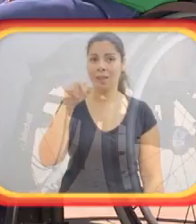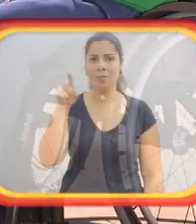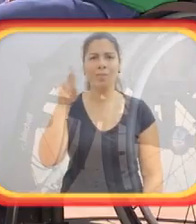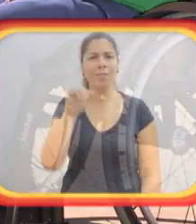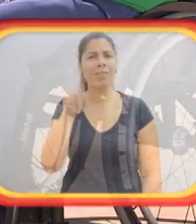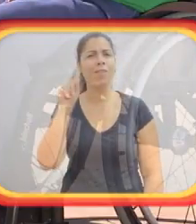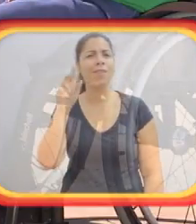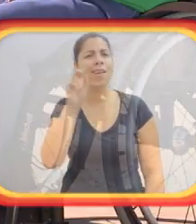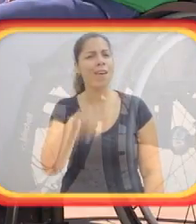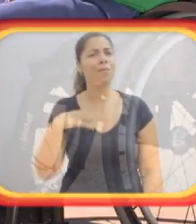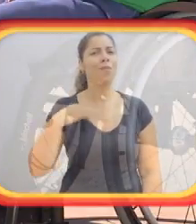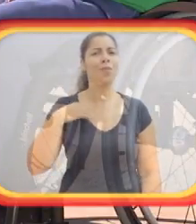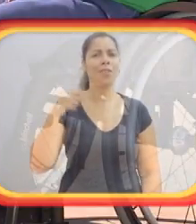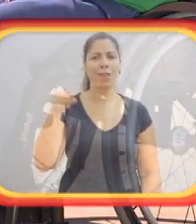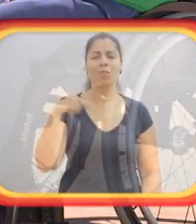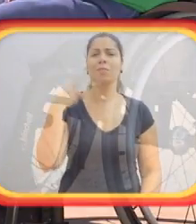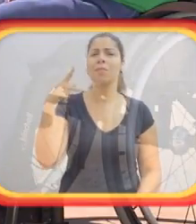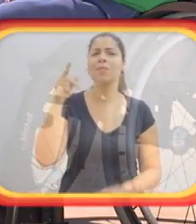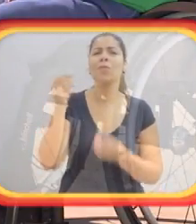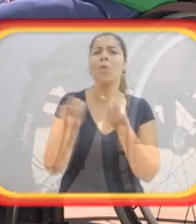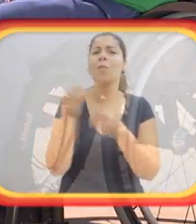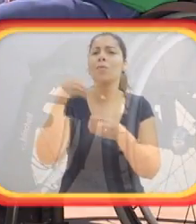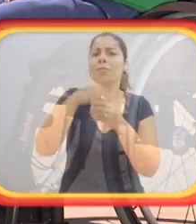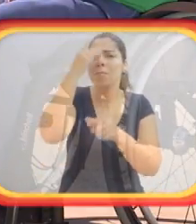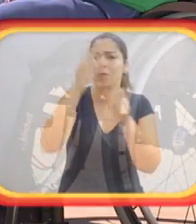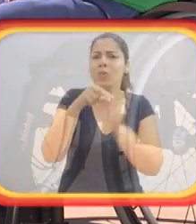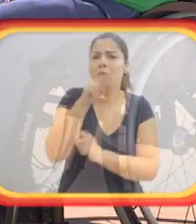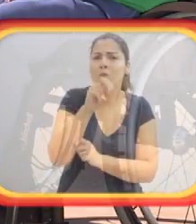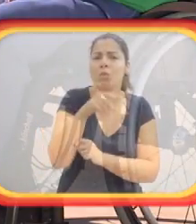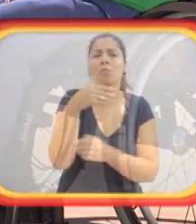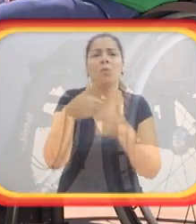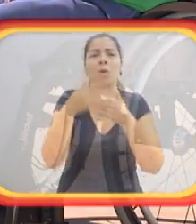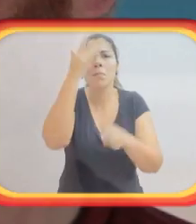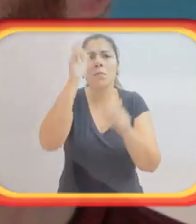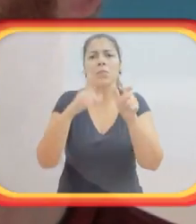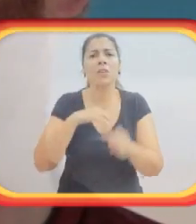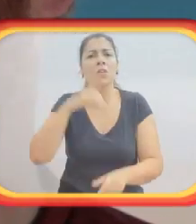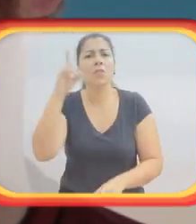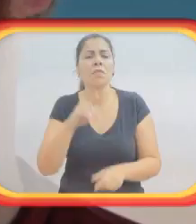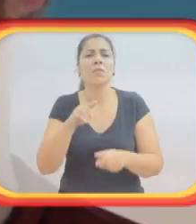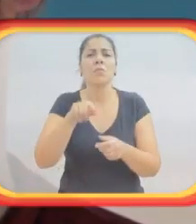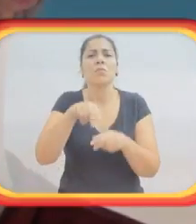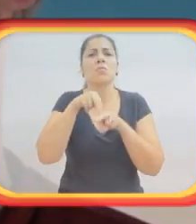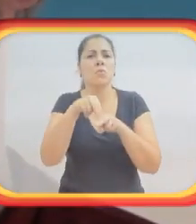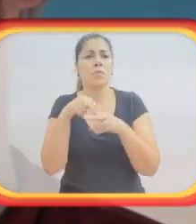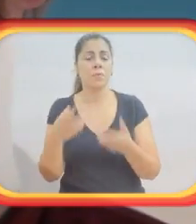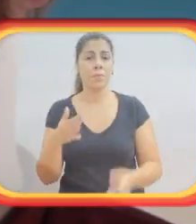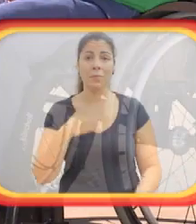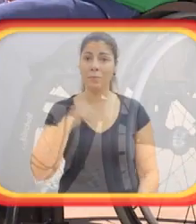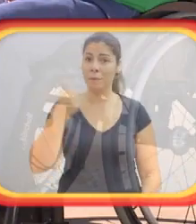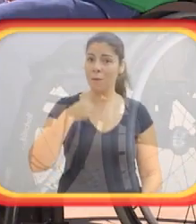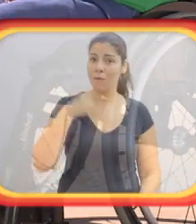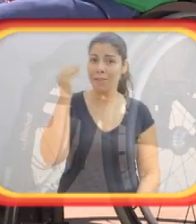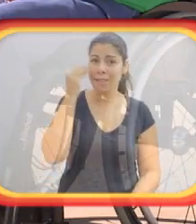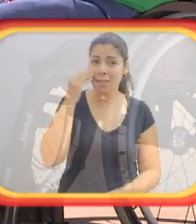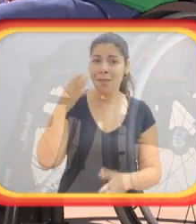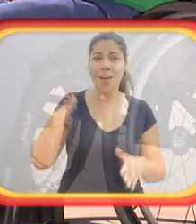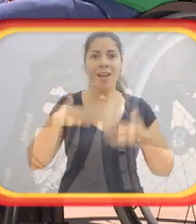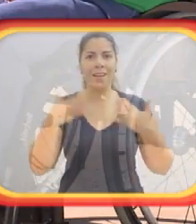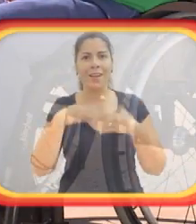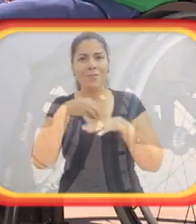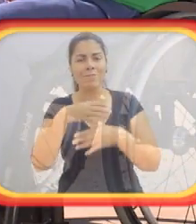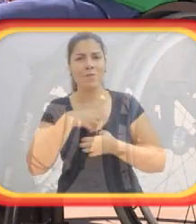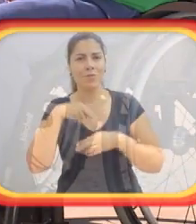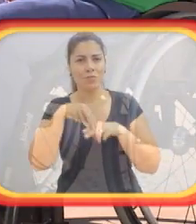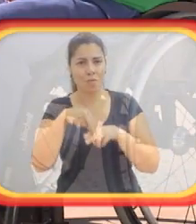o Nuno, é o Bernardo. Ele é um voluntário que ajuda a entrar as pessoas com deficiência dentro d'água. Bernardo, o que é